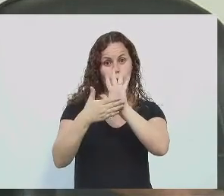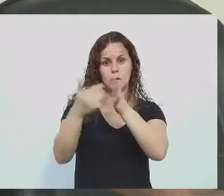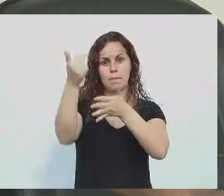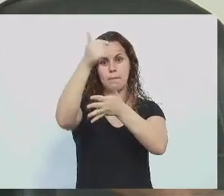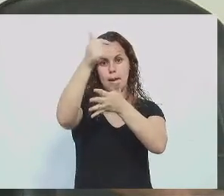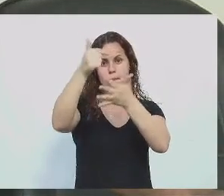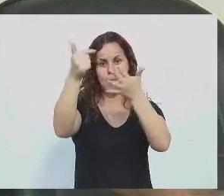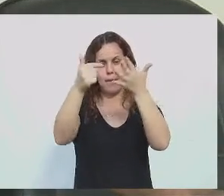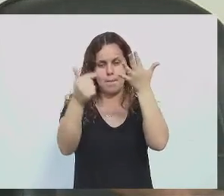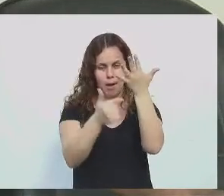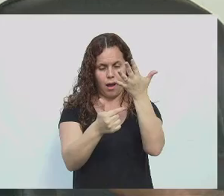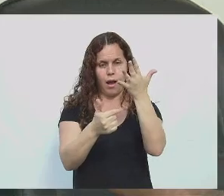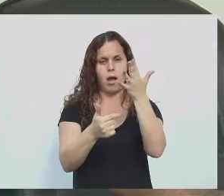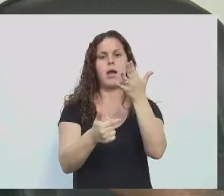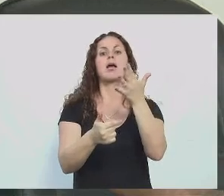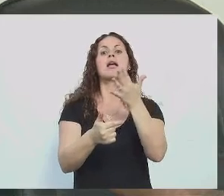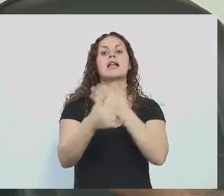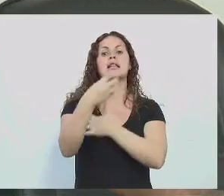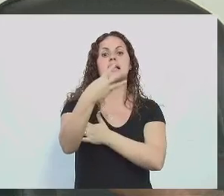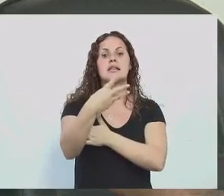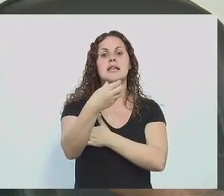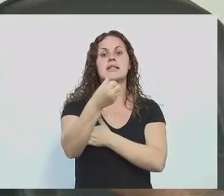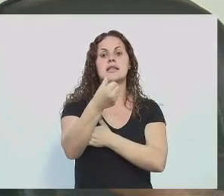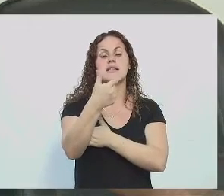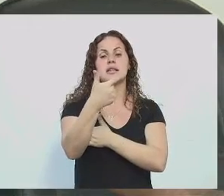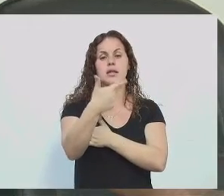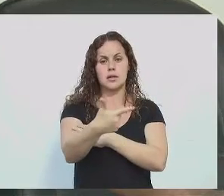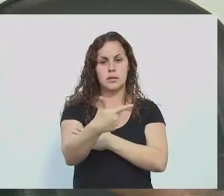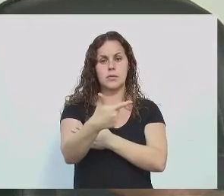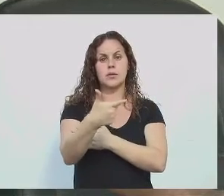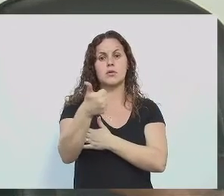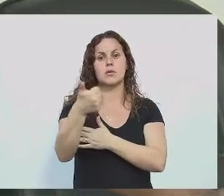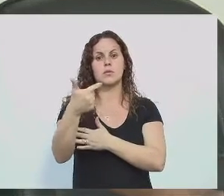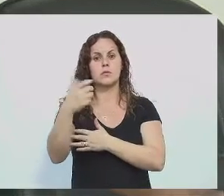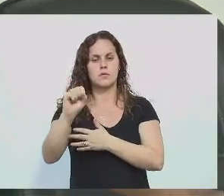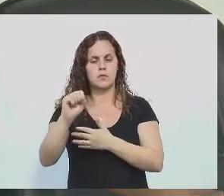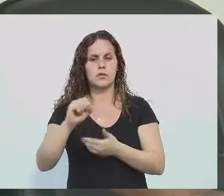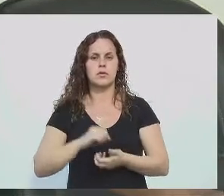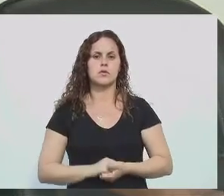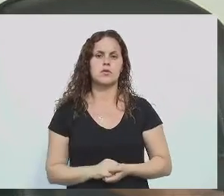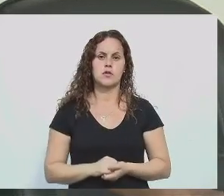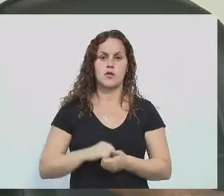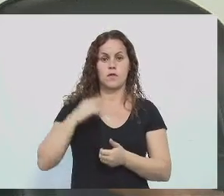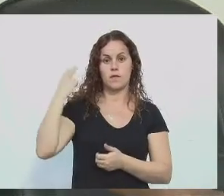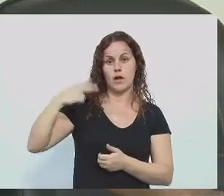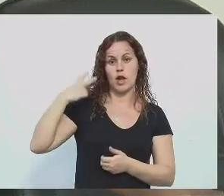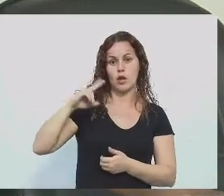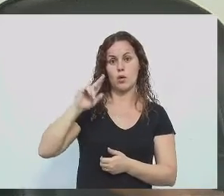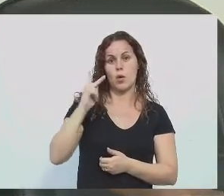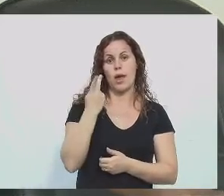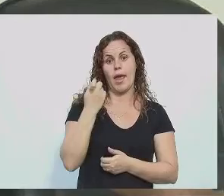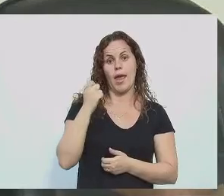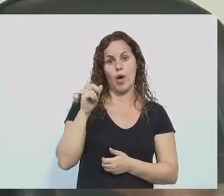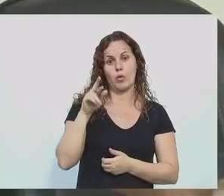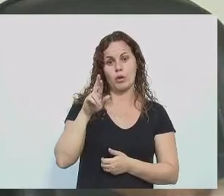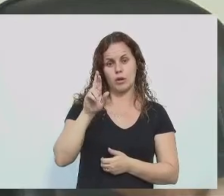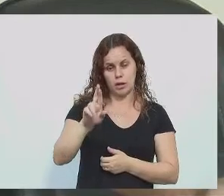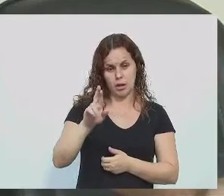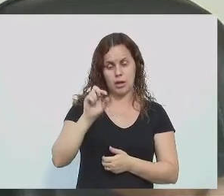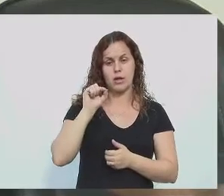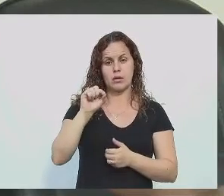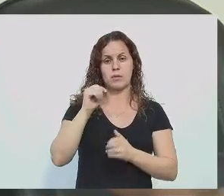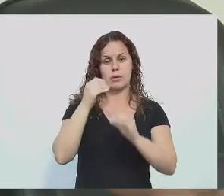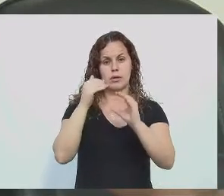proposições. Indicação 362 de 2020, vereador Helder Evangelista,